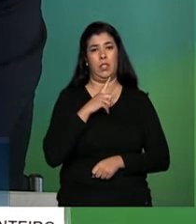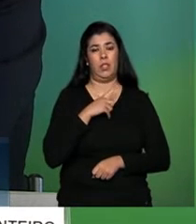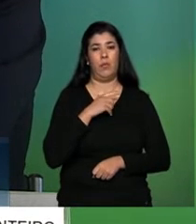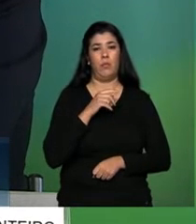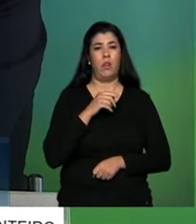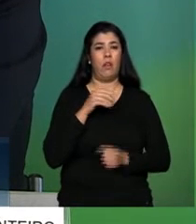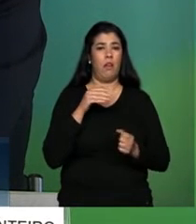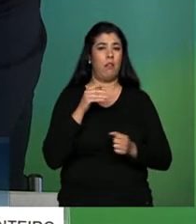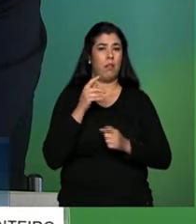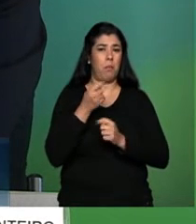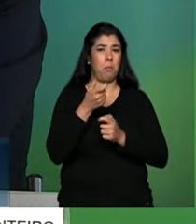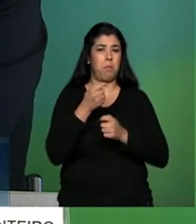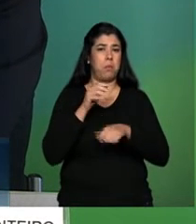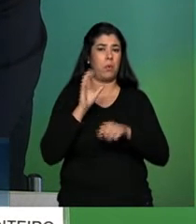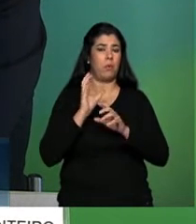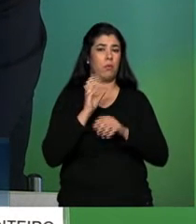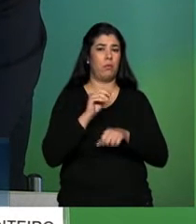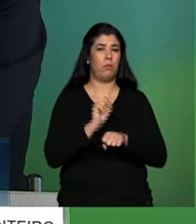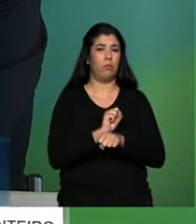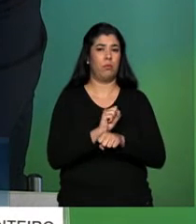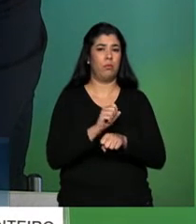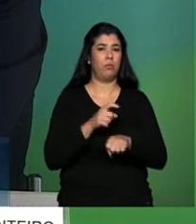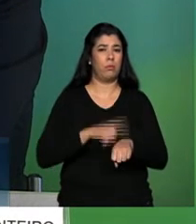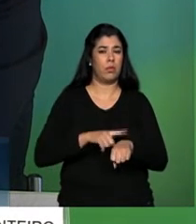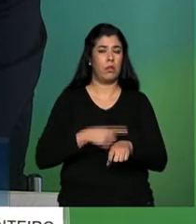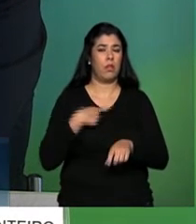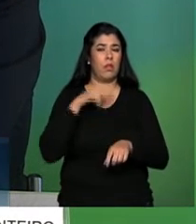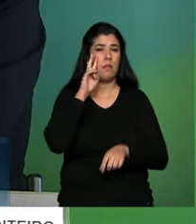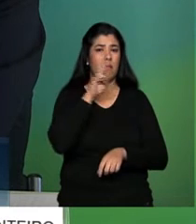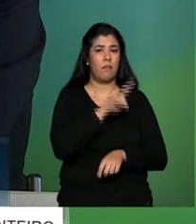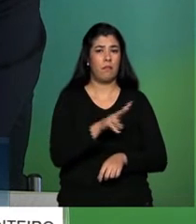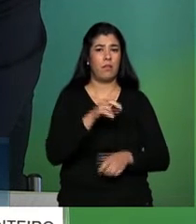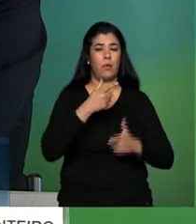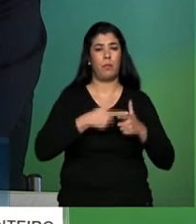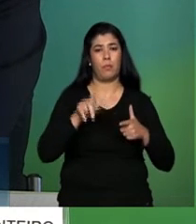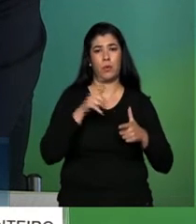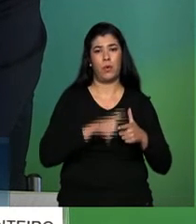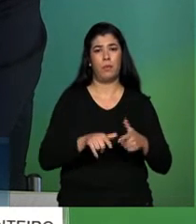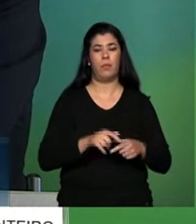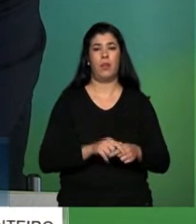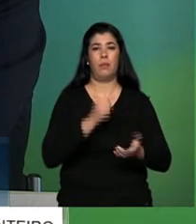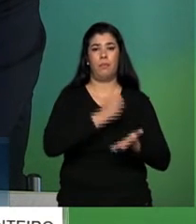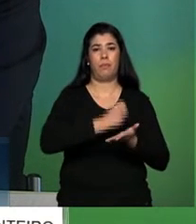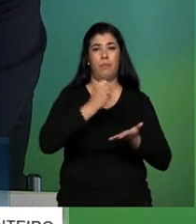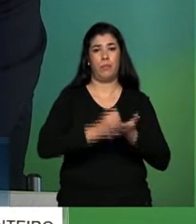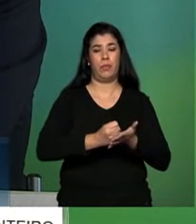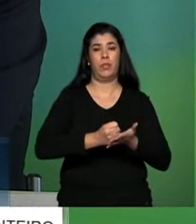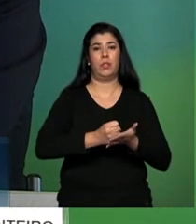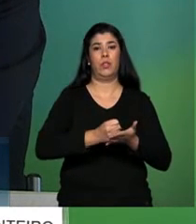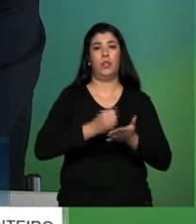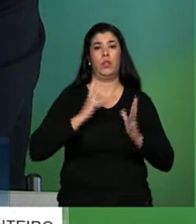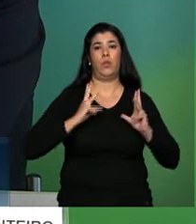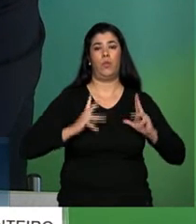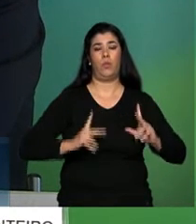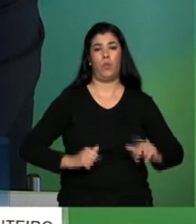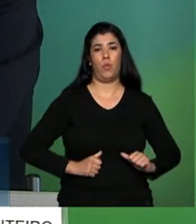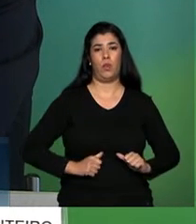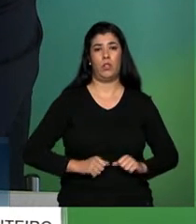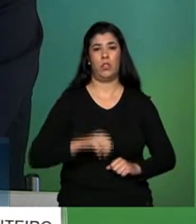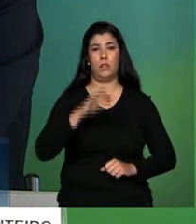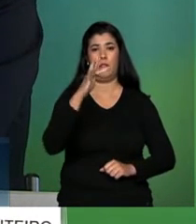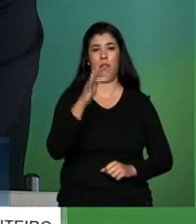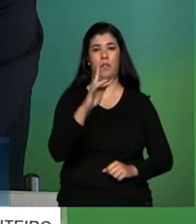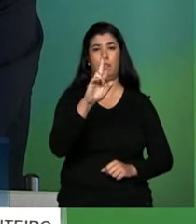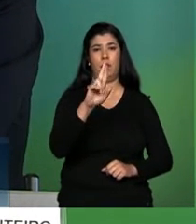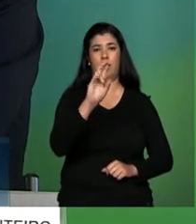vimos restabelecida a habilitação e certificação de frigoríficos para o mercado chinês.